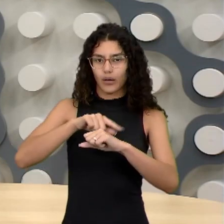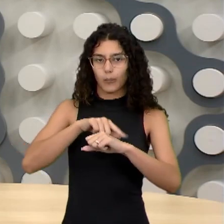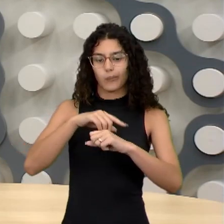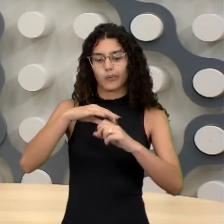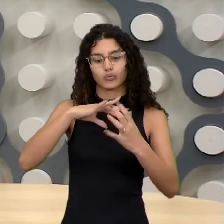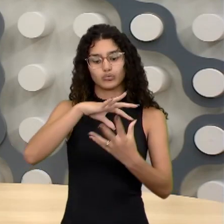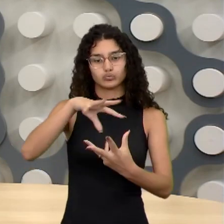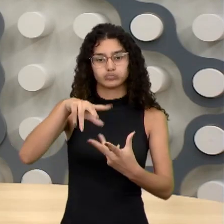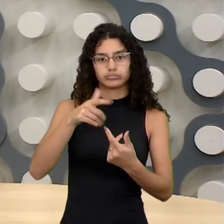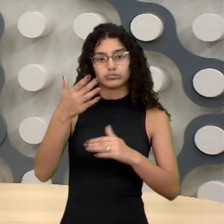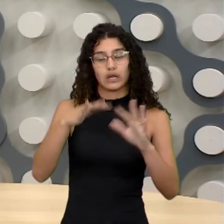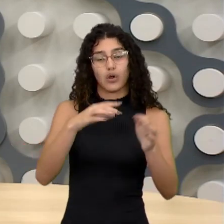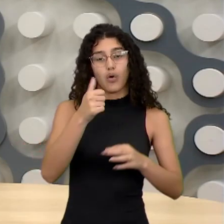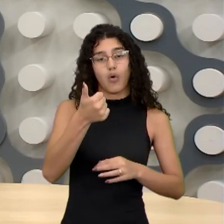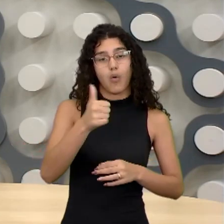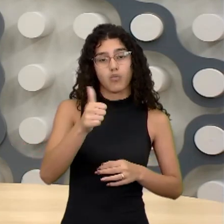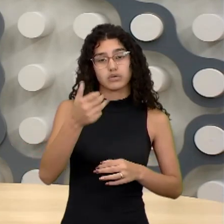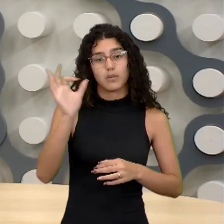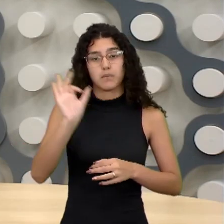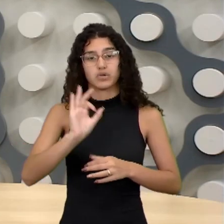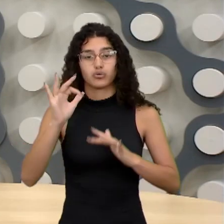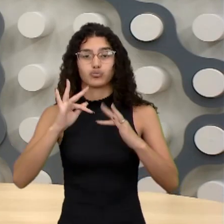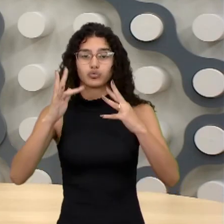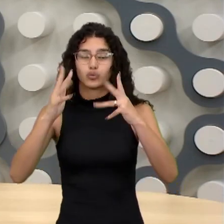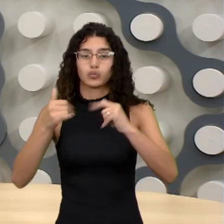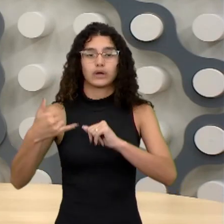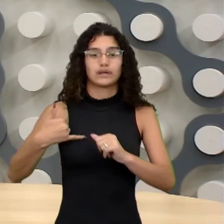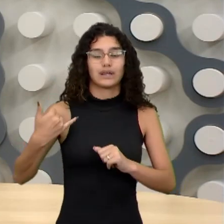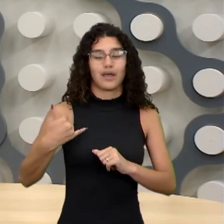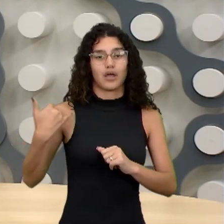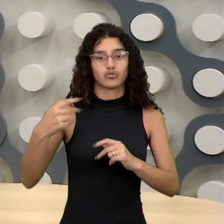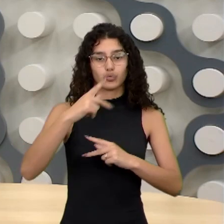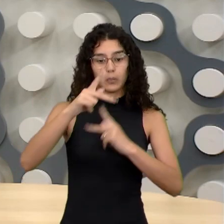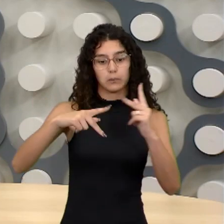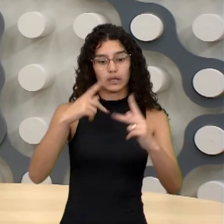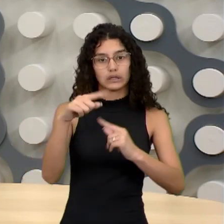torno aí de 11% de toda a idade do nosso planeta, né,